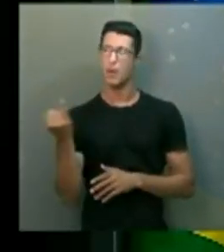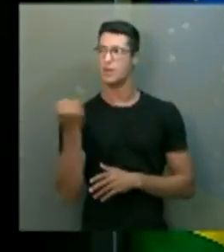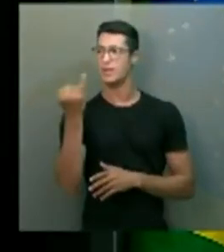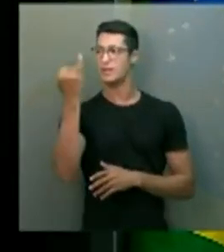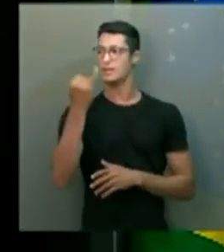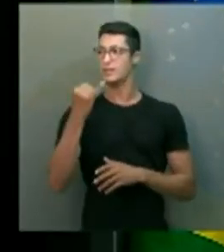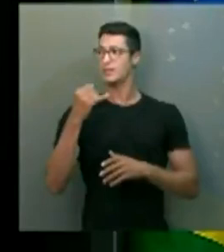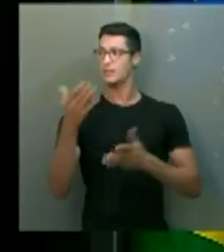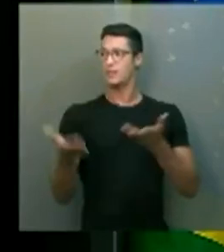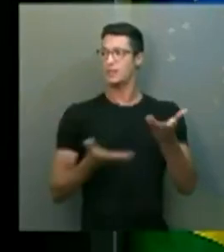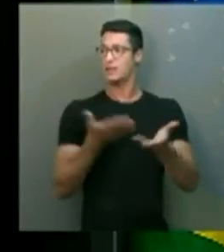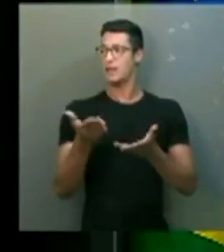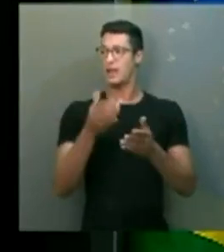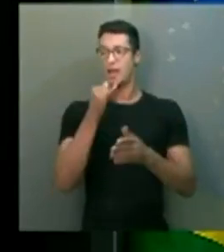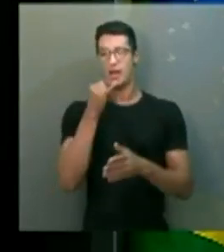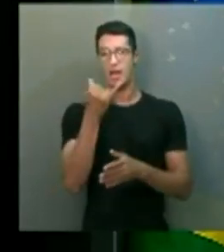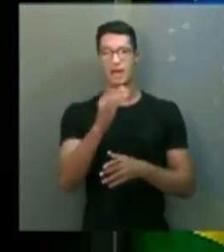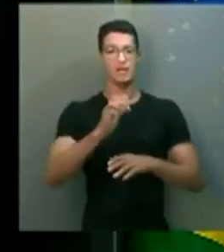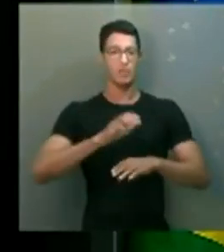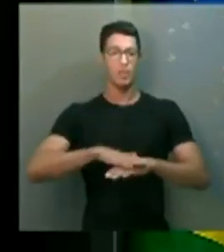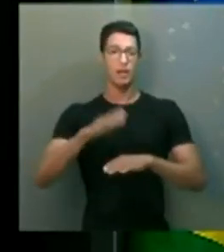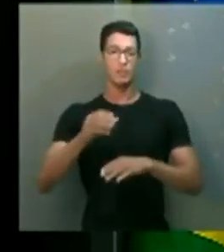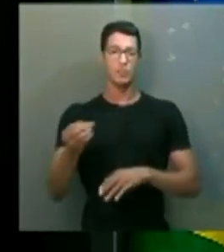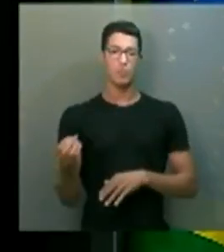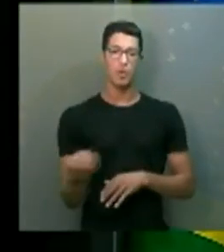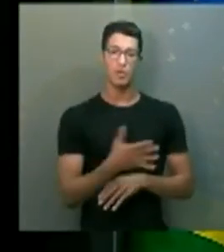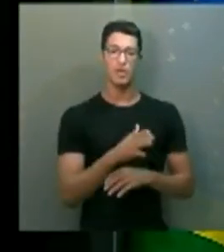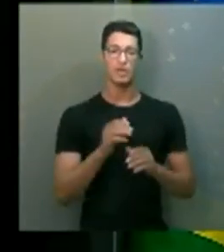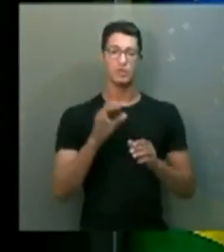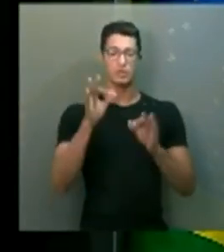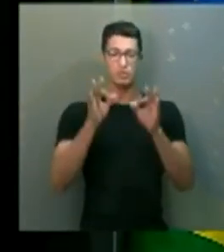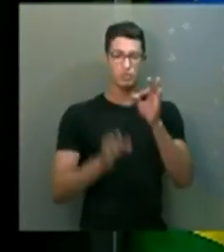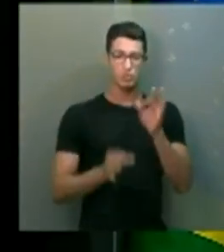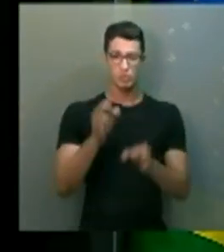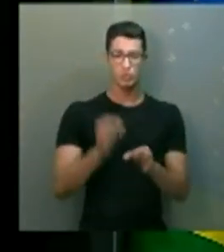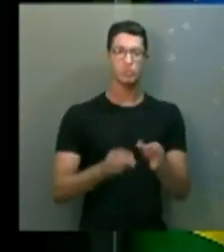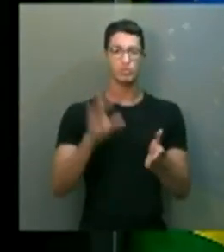importância para tornar o setor elétrico mais moderno, justo e eficiente.